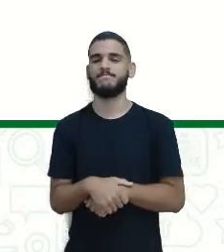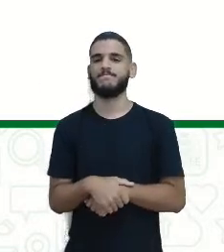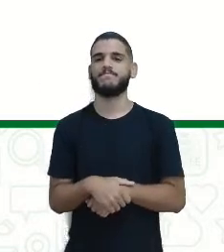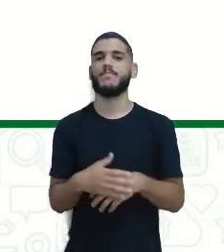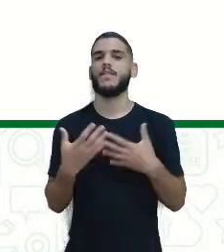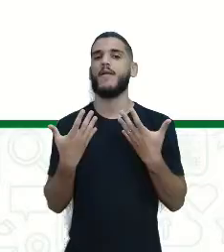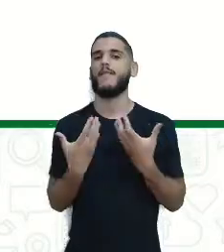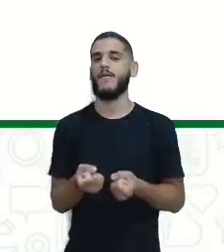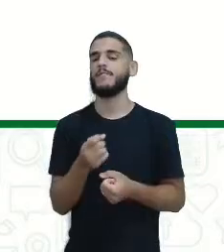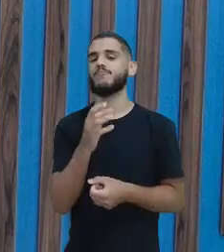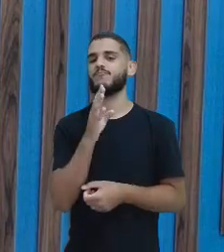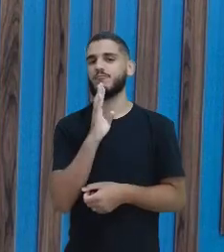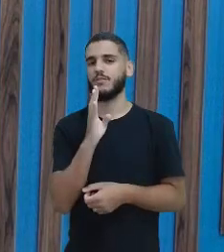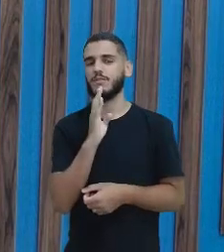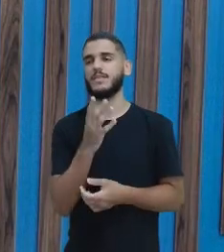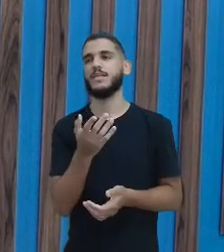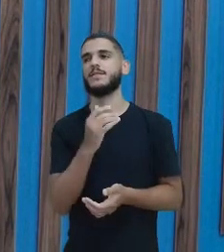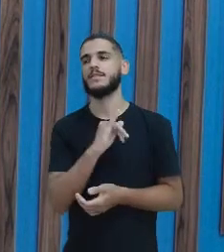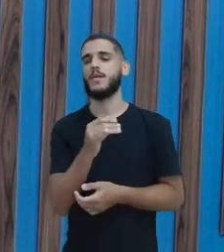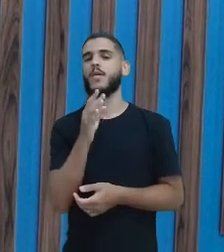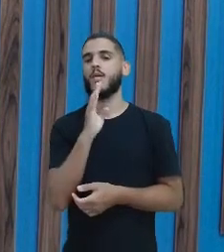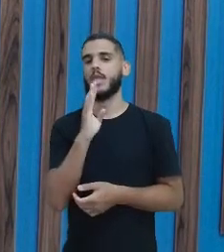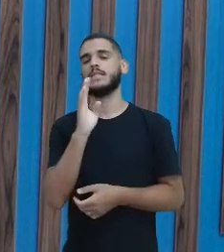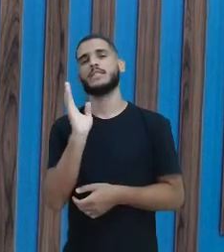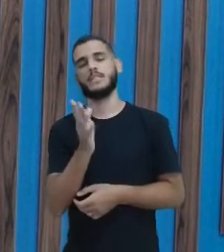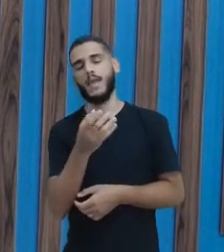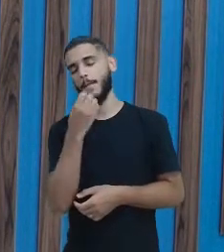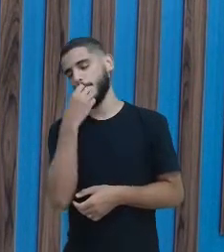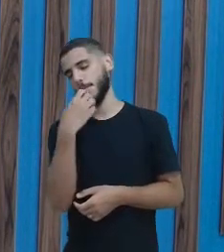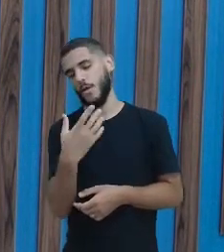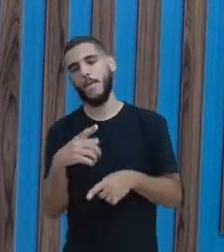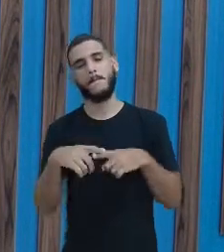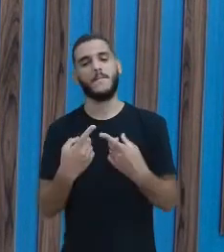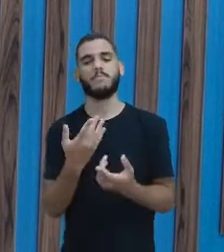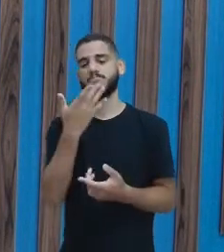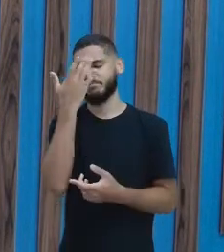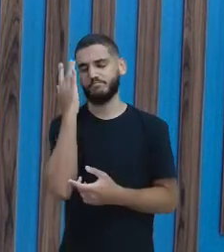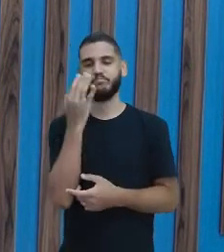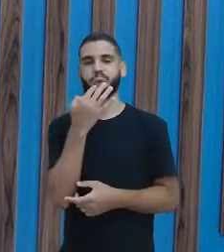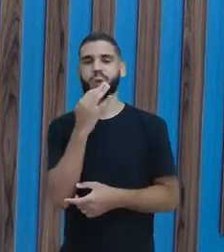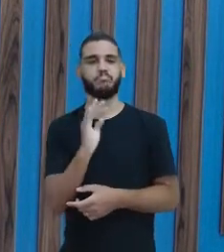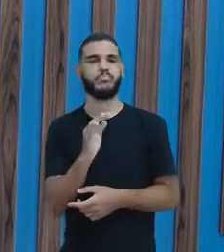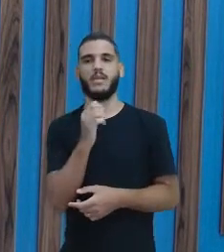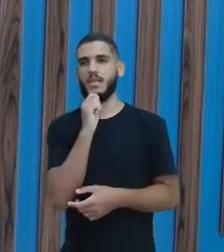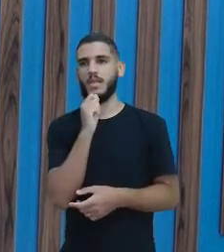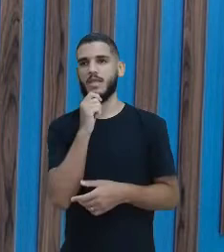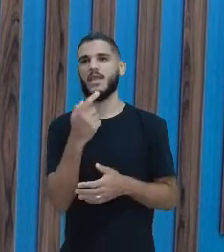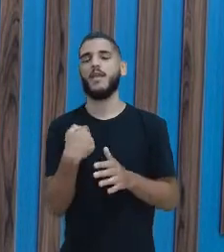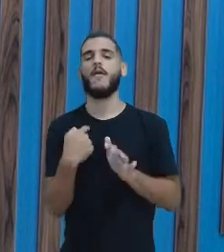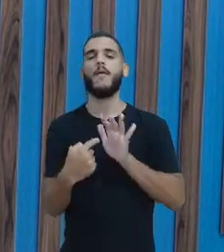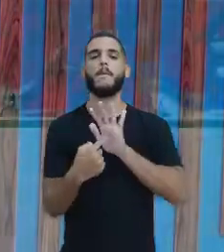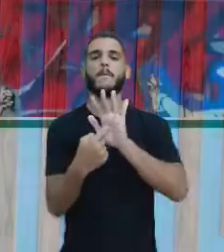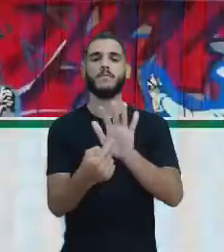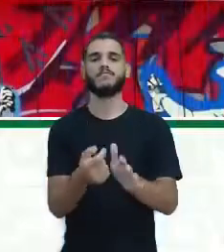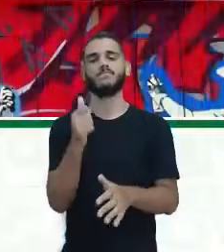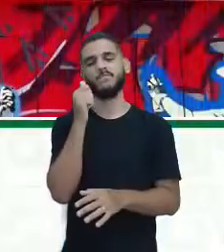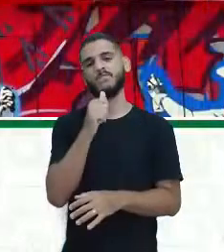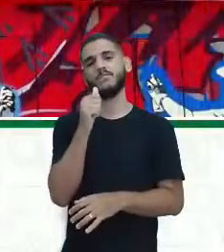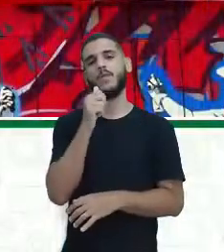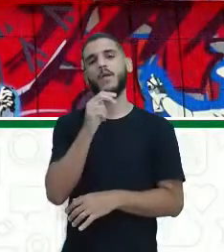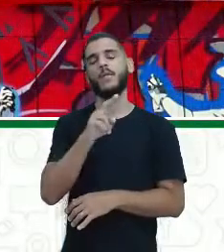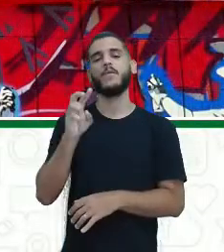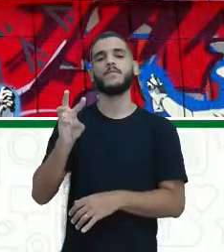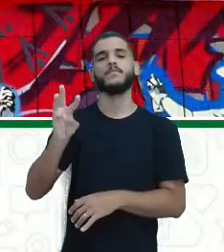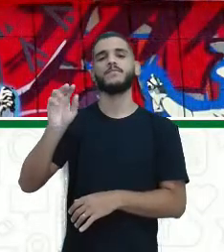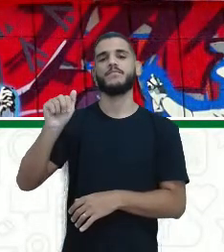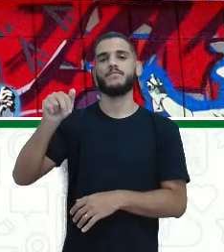Vamos conhecer, para quem conhece, ótimo. Para quem não conhece, eu faço questão de apresentar. Essa é